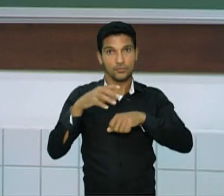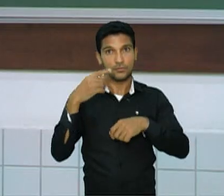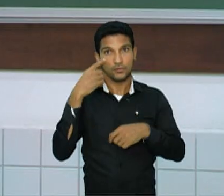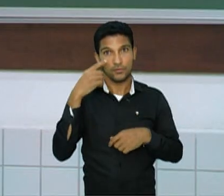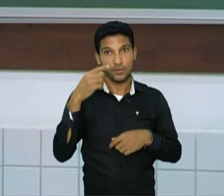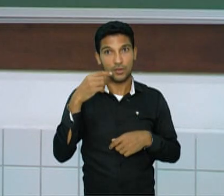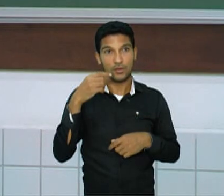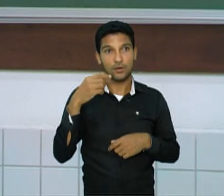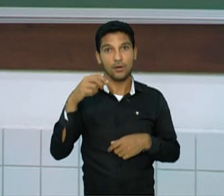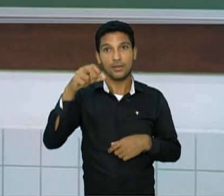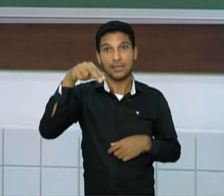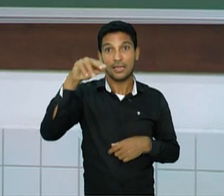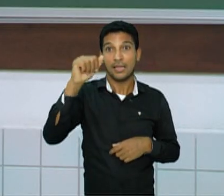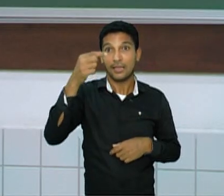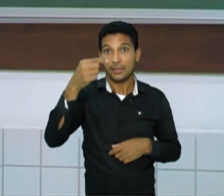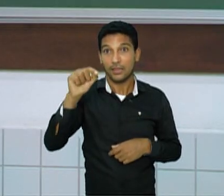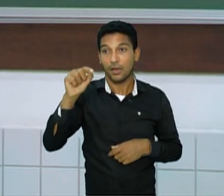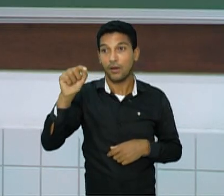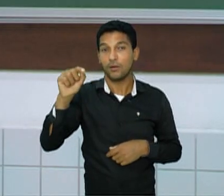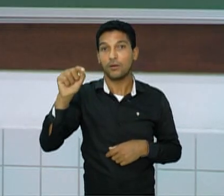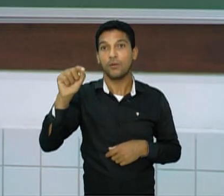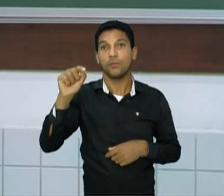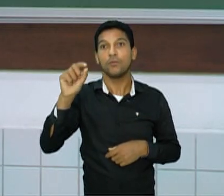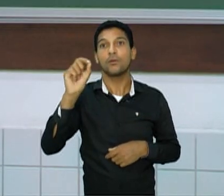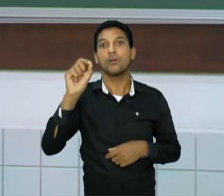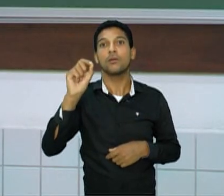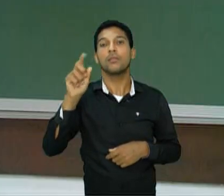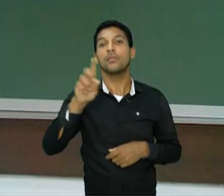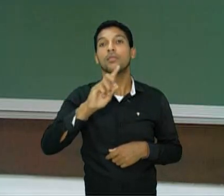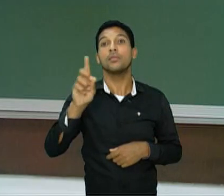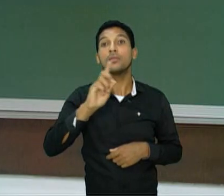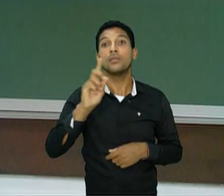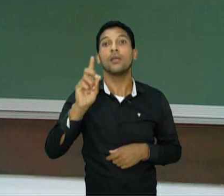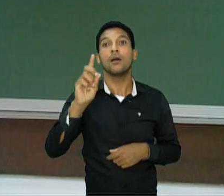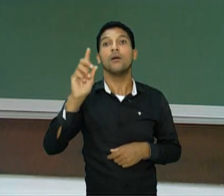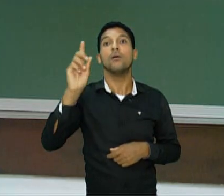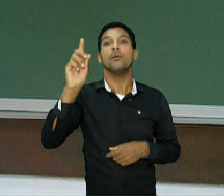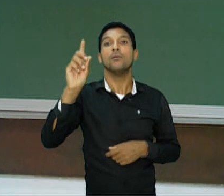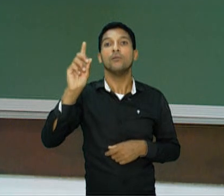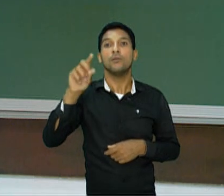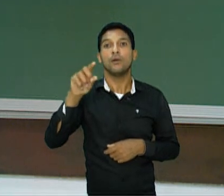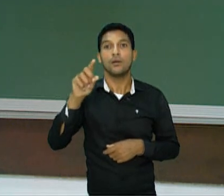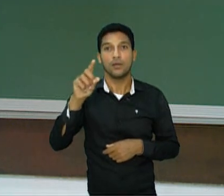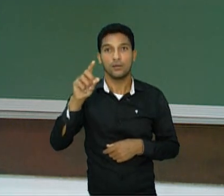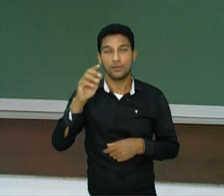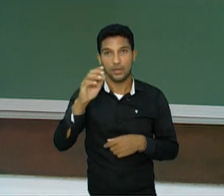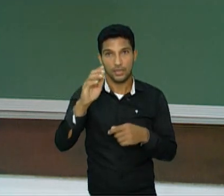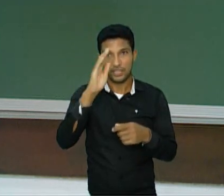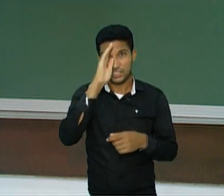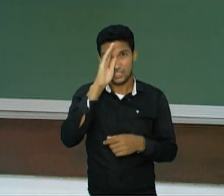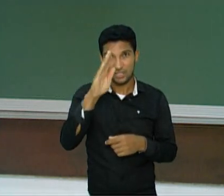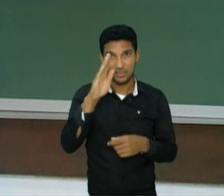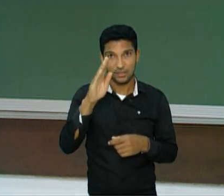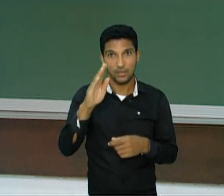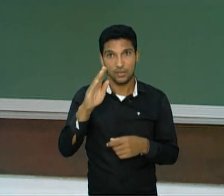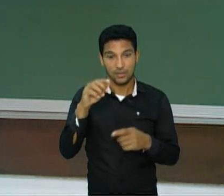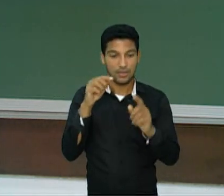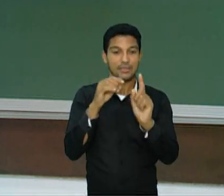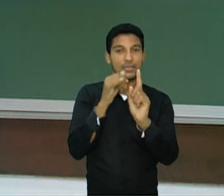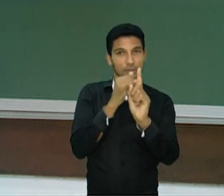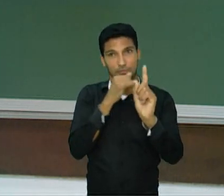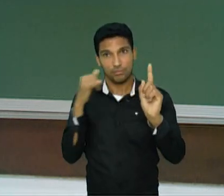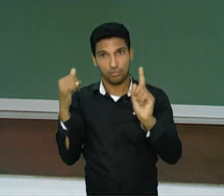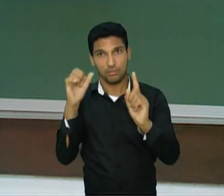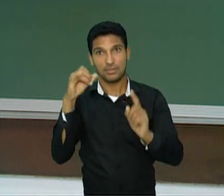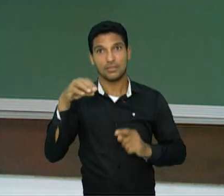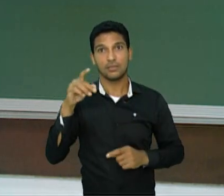escrito não é objetiva direta. É aquela que não é direta. A que não é direta é indireta. A indireta é a que